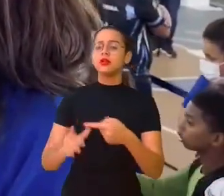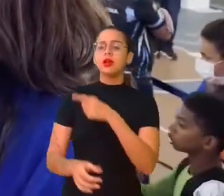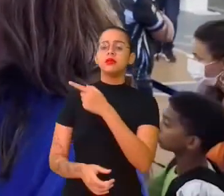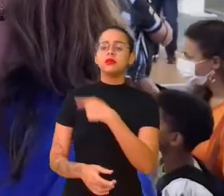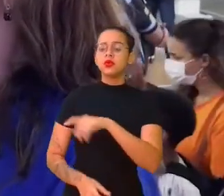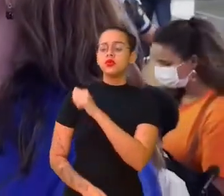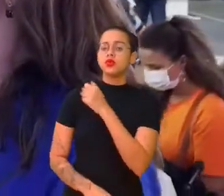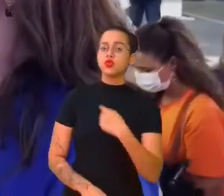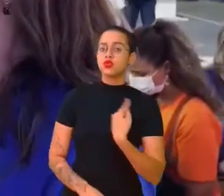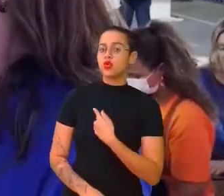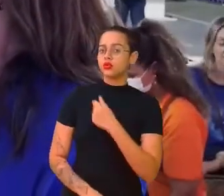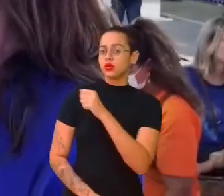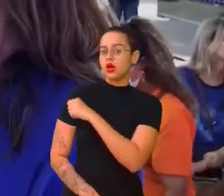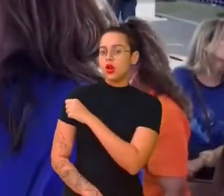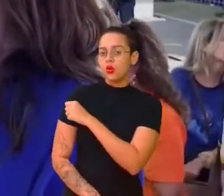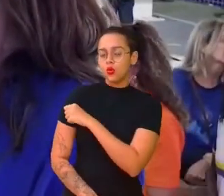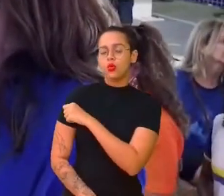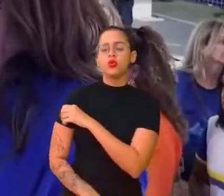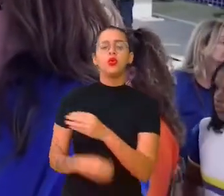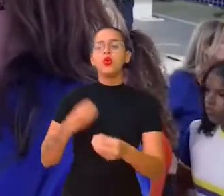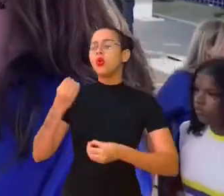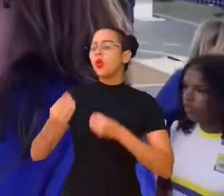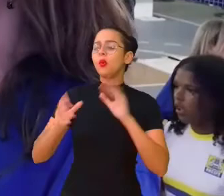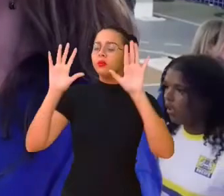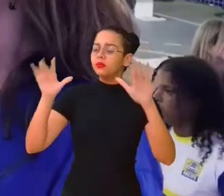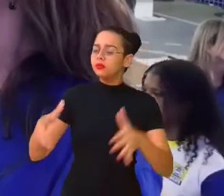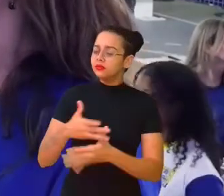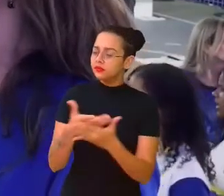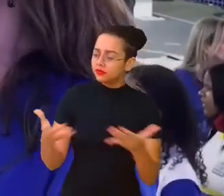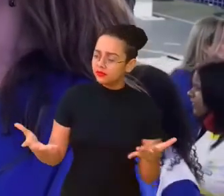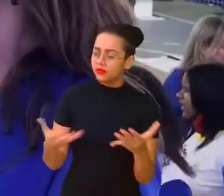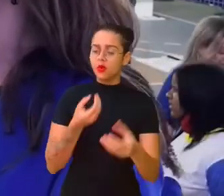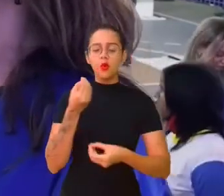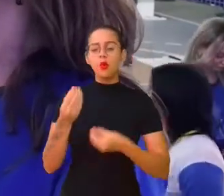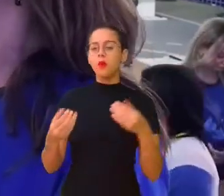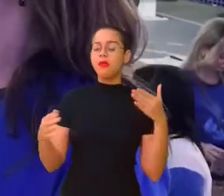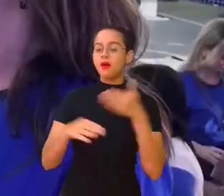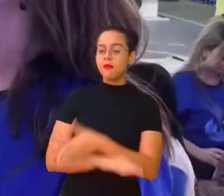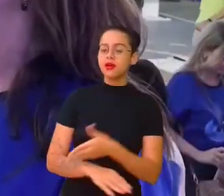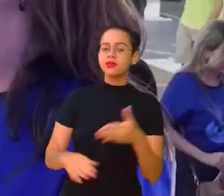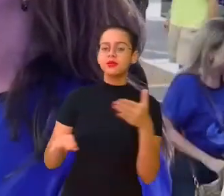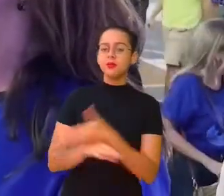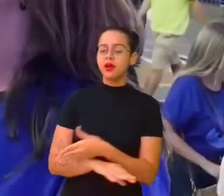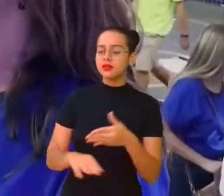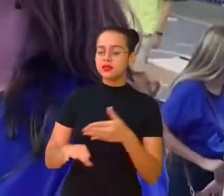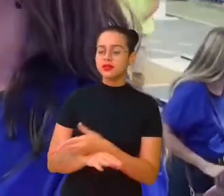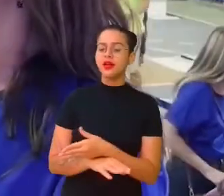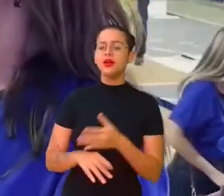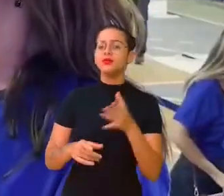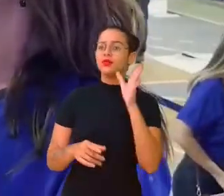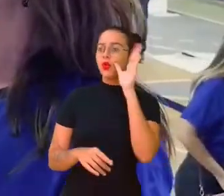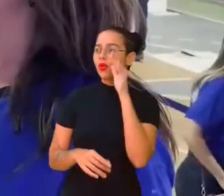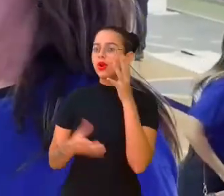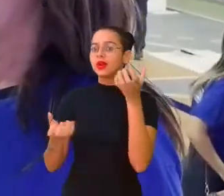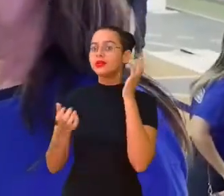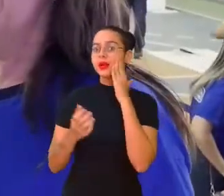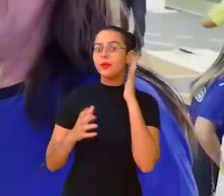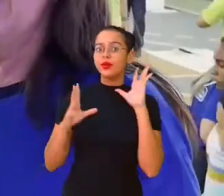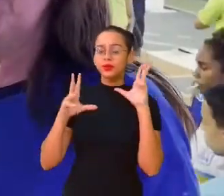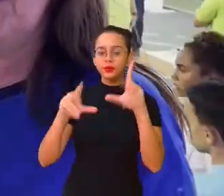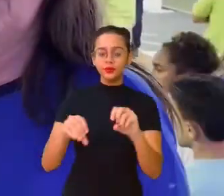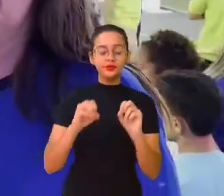nossos estudantes da IMAD como é que está sendo o evento, como é que está a participação dos estudantes, que eles estão muito curiosos e querem saber de tudo.